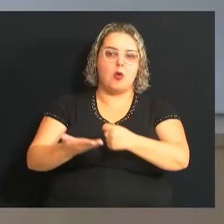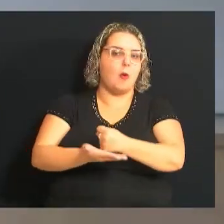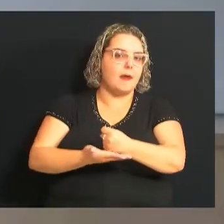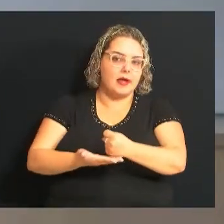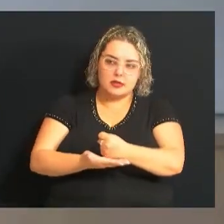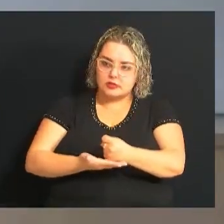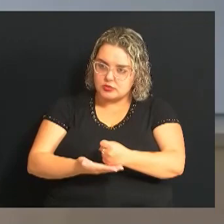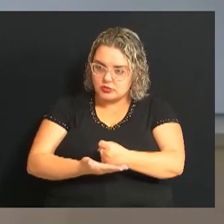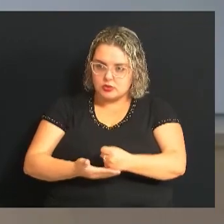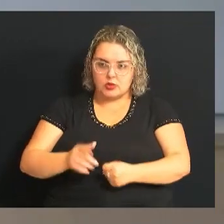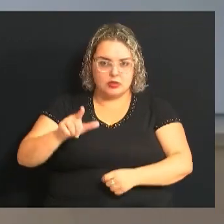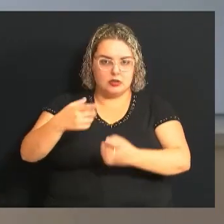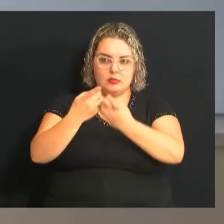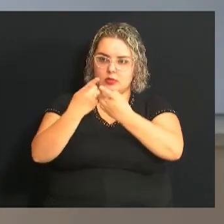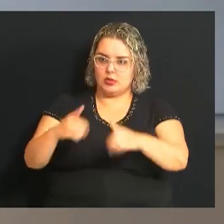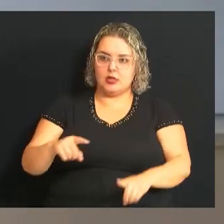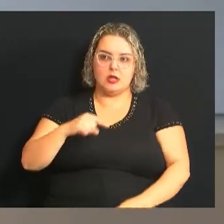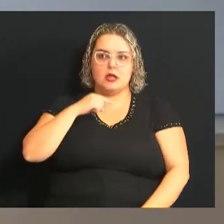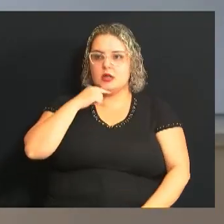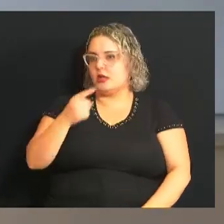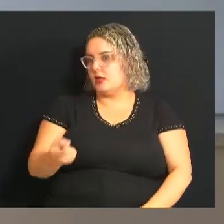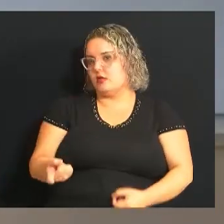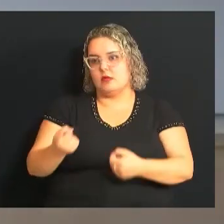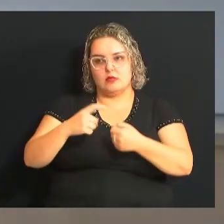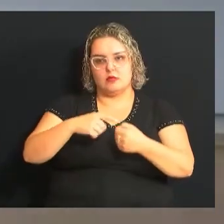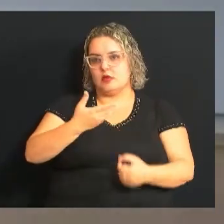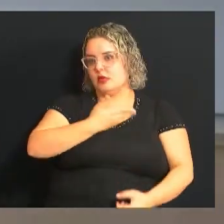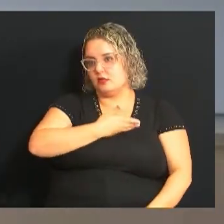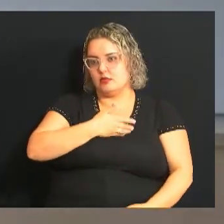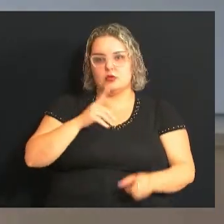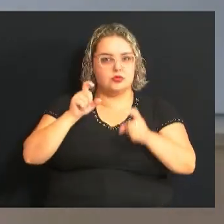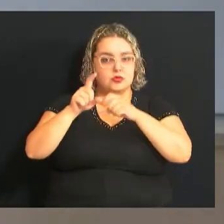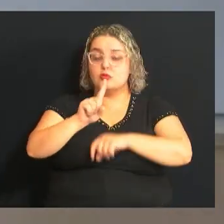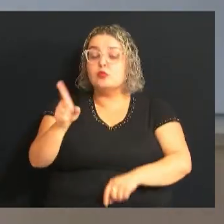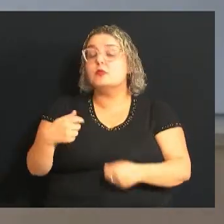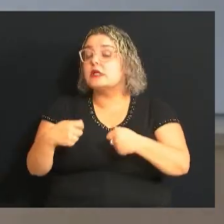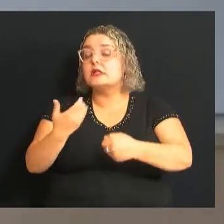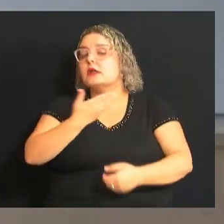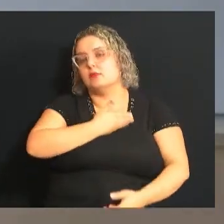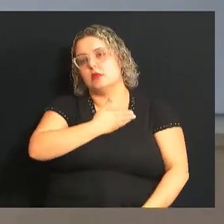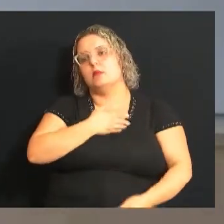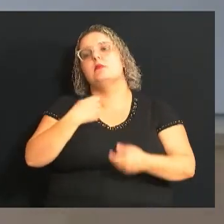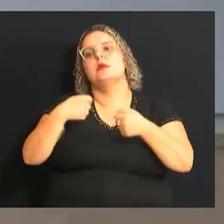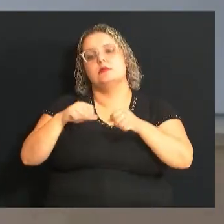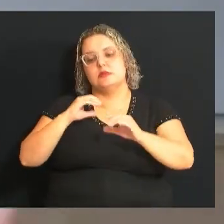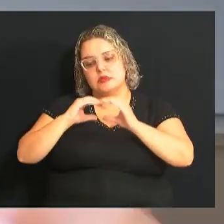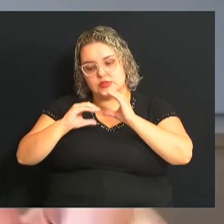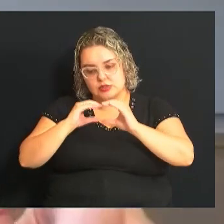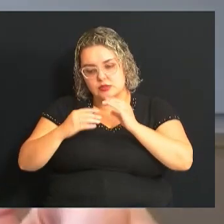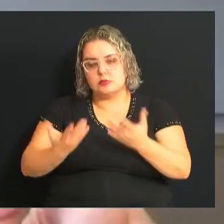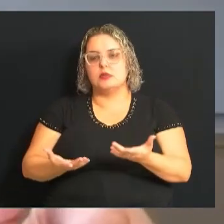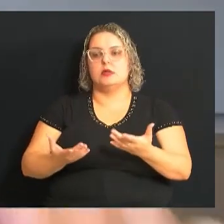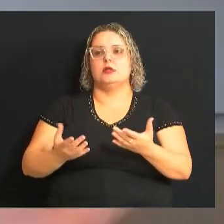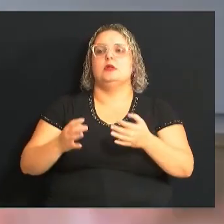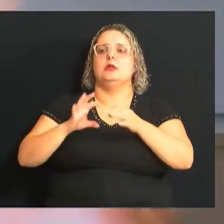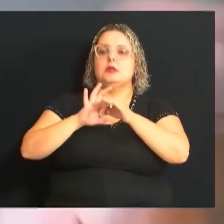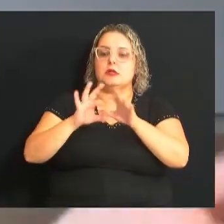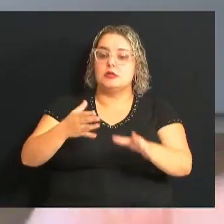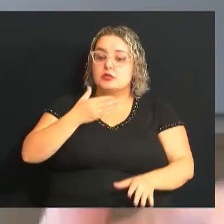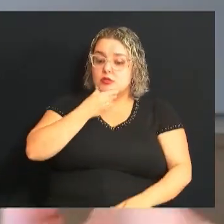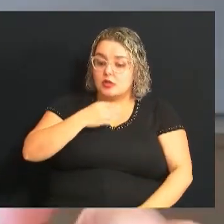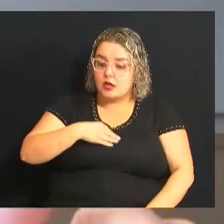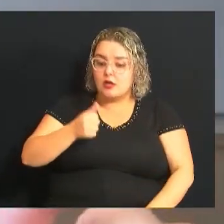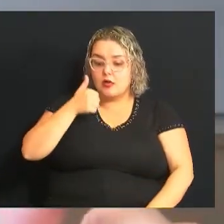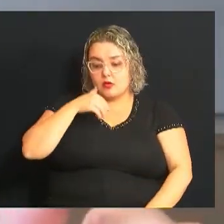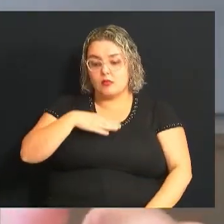digo, depois do divórcio, ninguém vai voltar a ser amigo, dificilmente, mas não precisa ser amigo, mas precisa se comunicar e deixar a vida dos filhos em ordem.